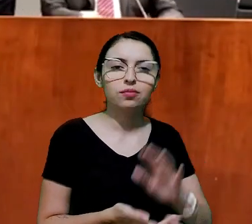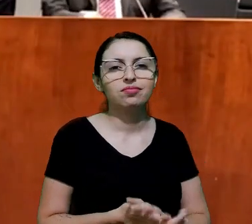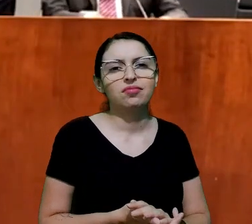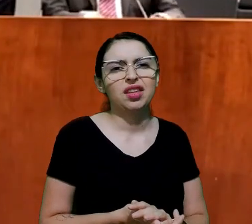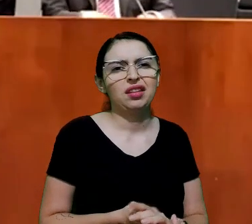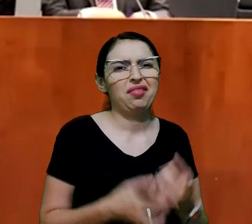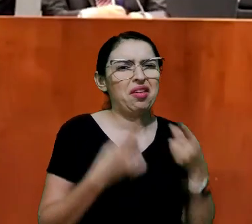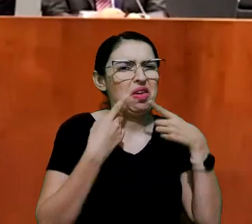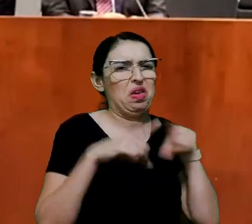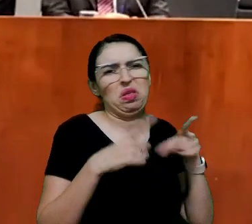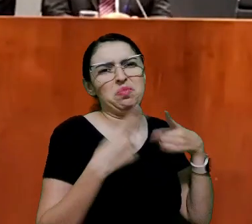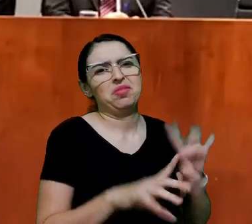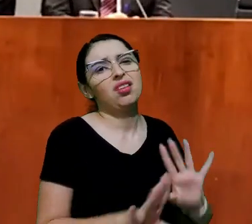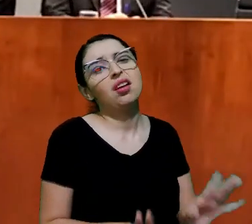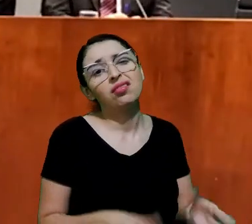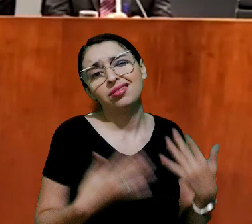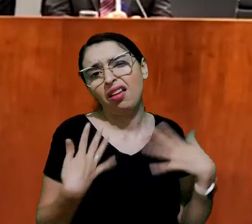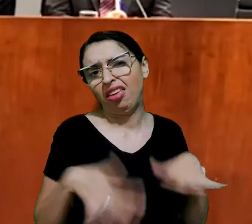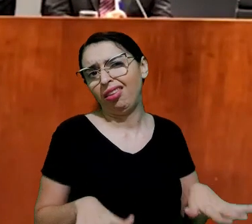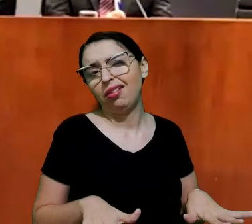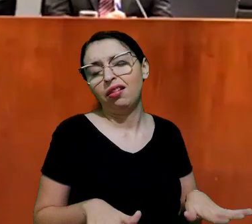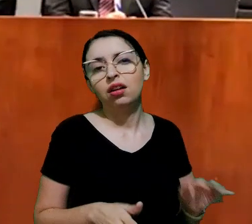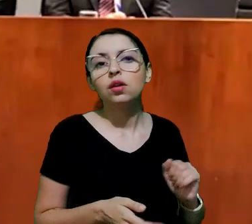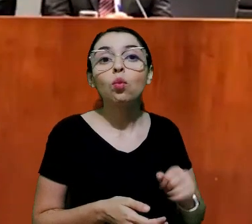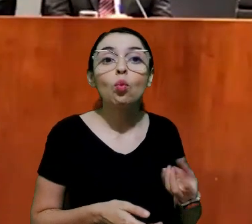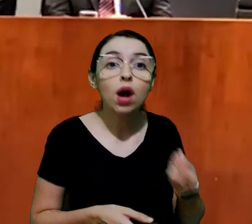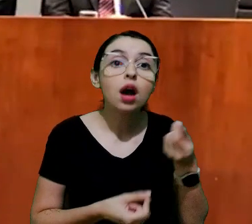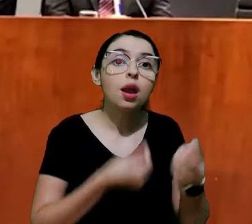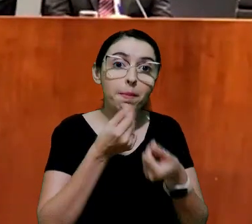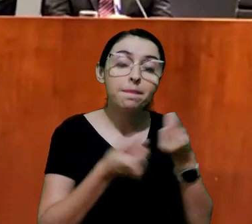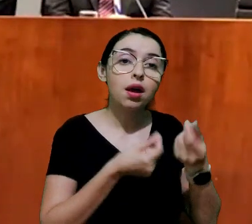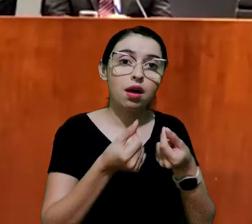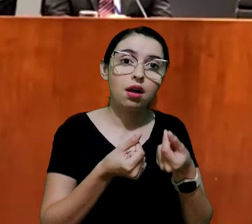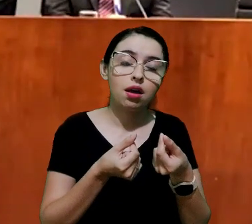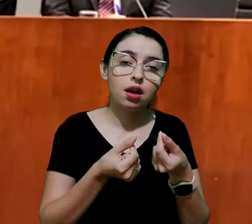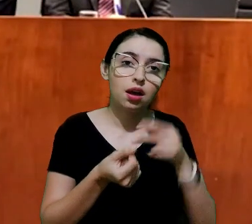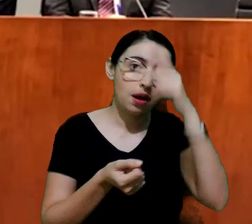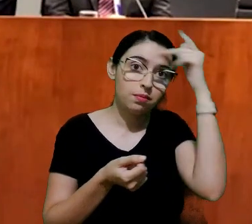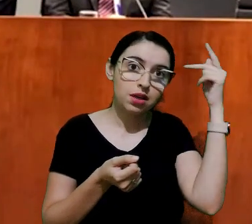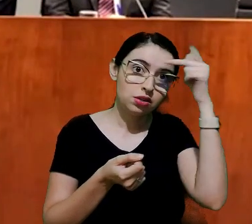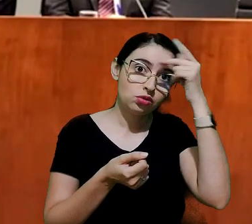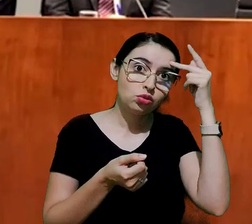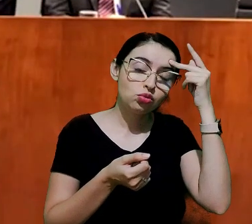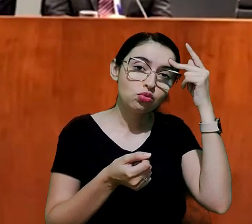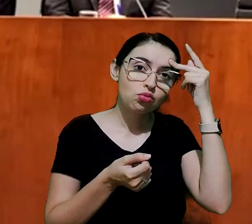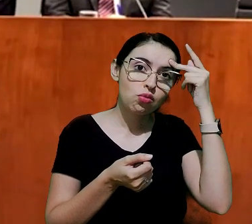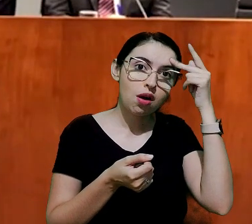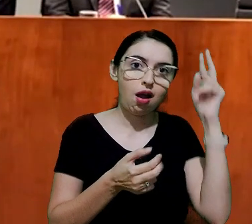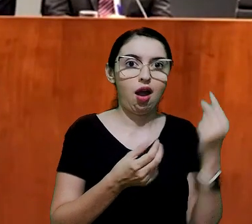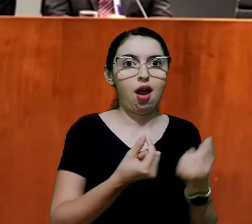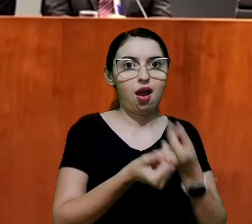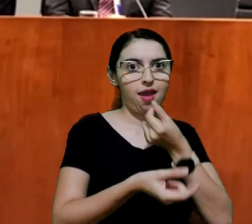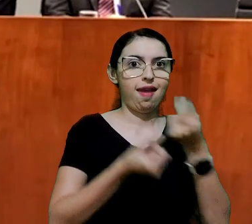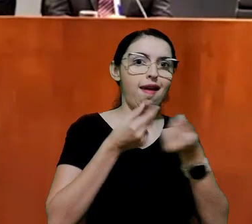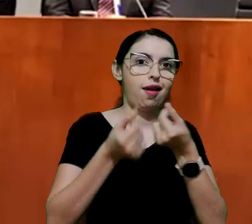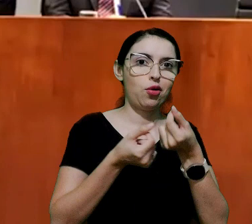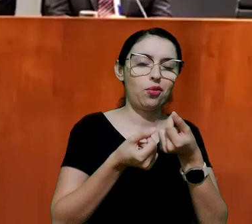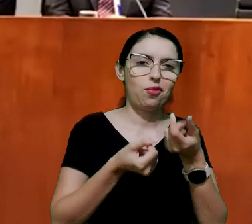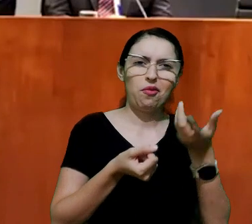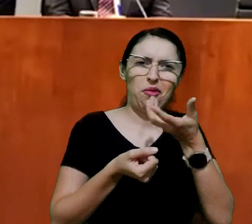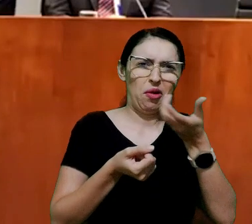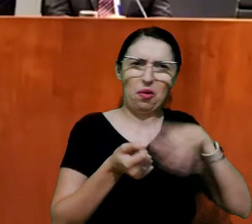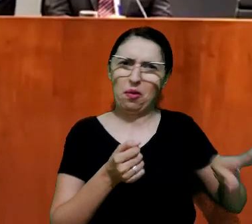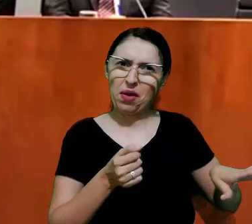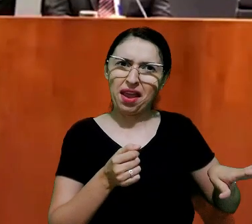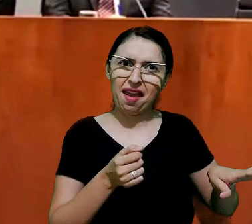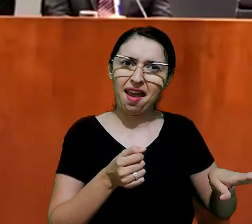muito mais, cansamos. Agora, quando quem paga a conta é o patrimônio do companheiro rico que não quer dividir com a